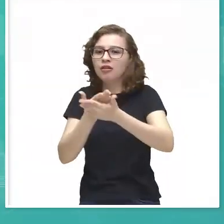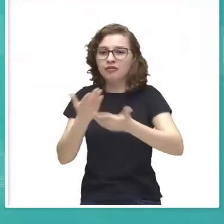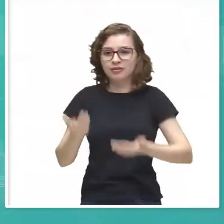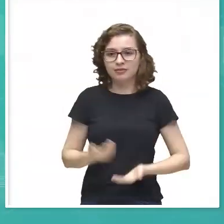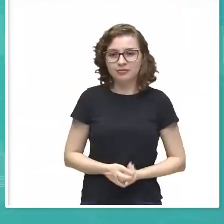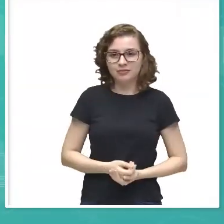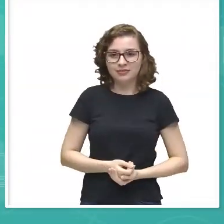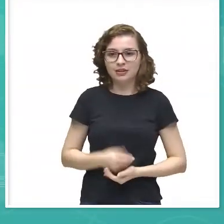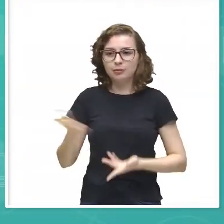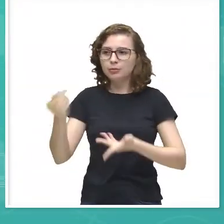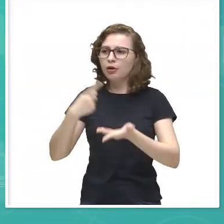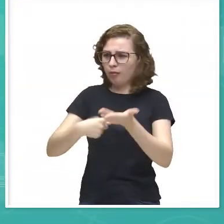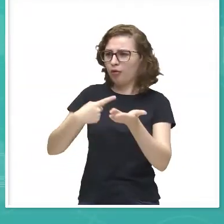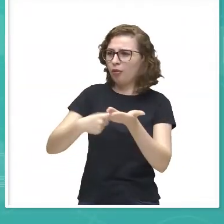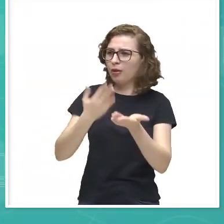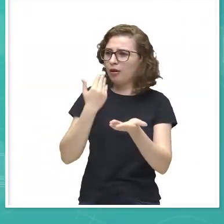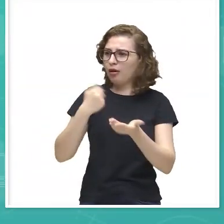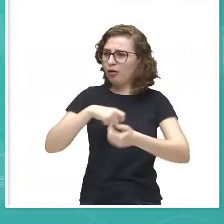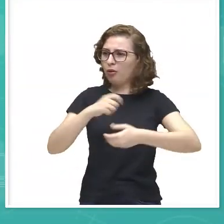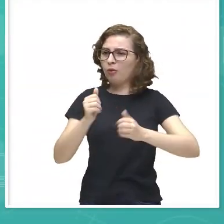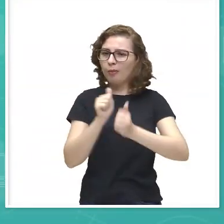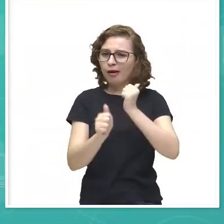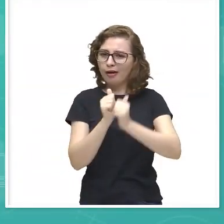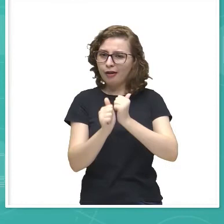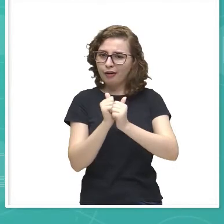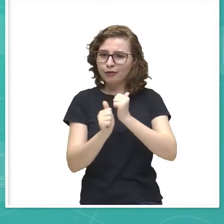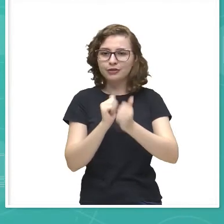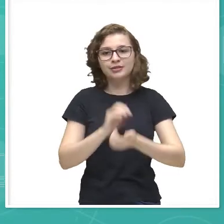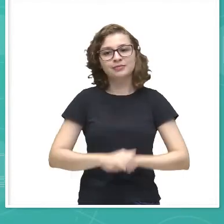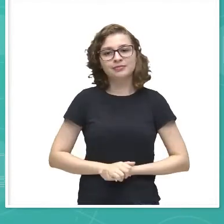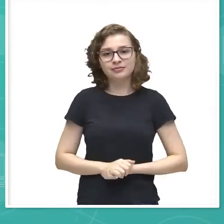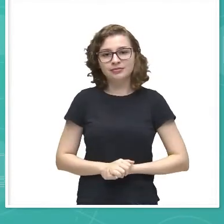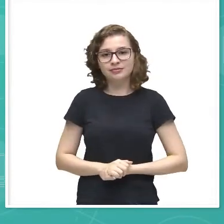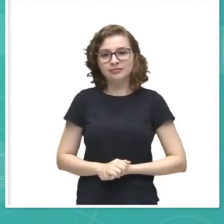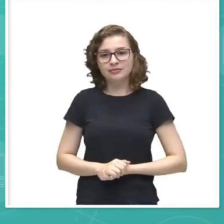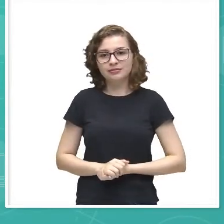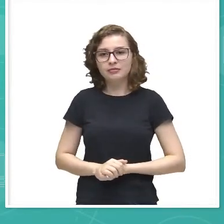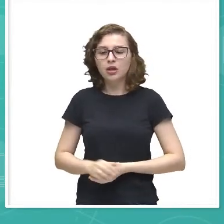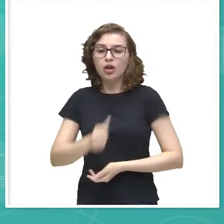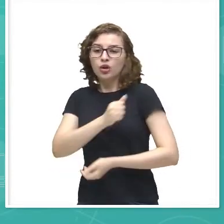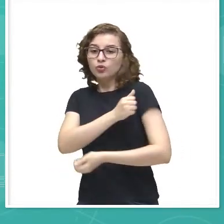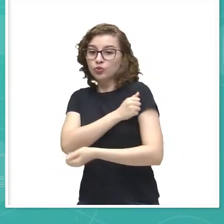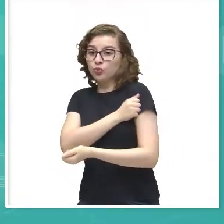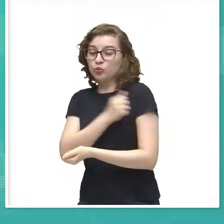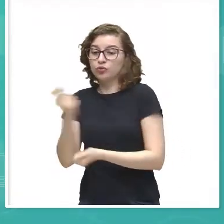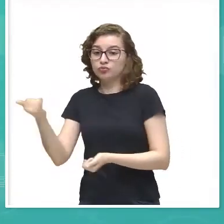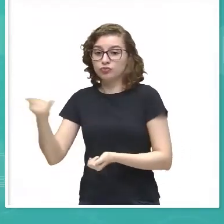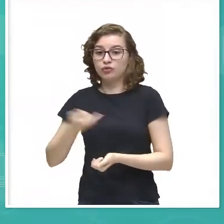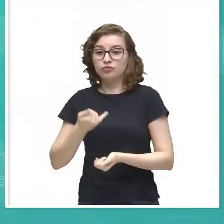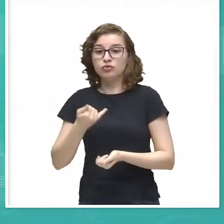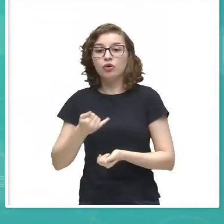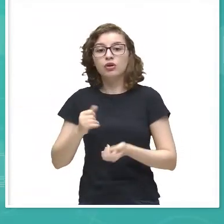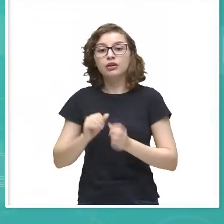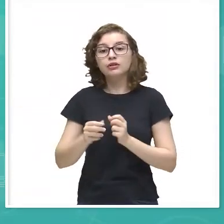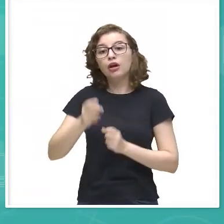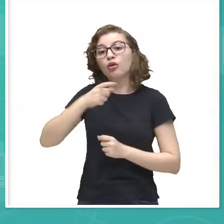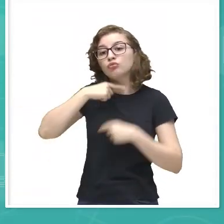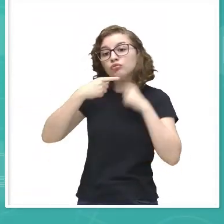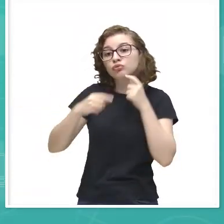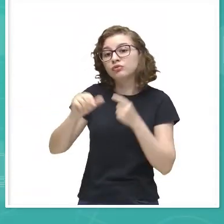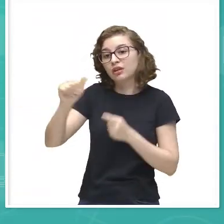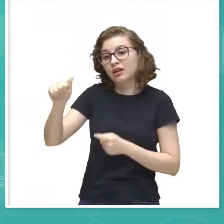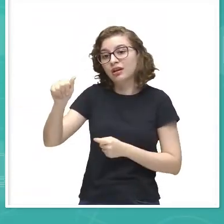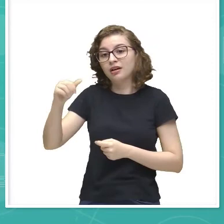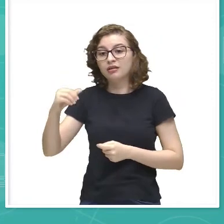comer esse arroz. A Ludmilla tá falando que ela tá em dúvida, que ela não sabe se é a letra A ou se é a letra C. A Luana mais uma vez colocou